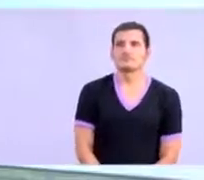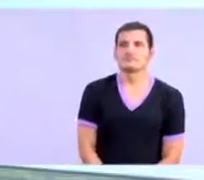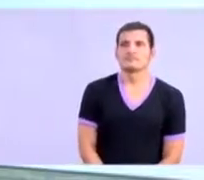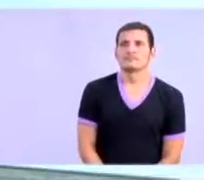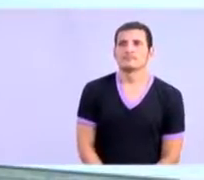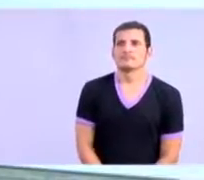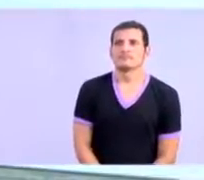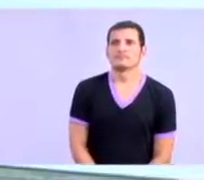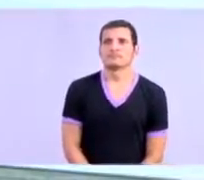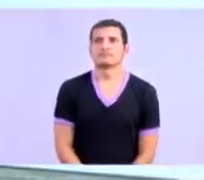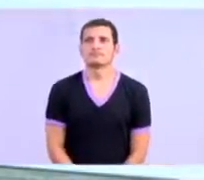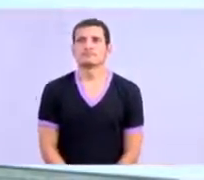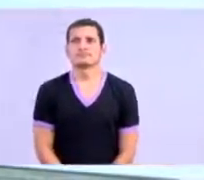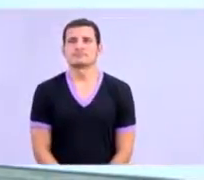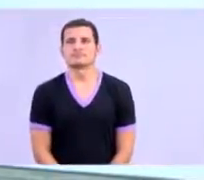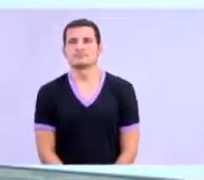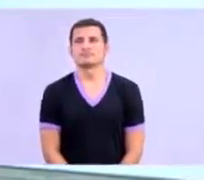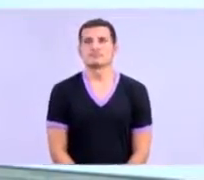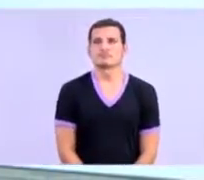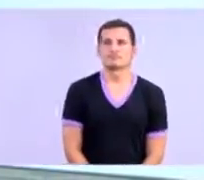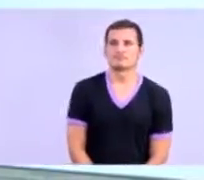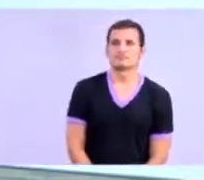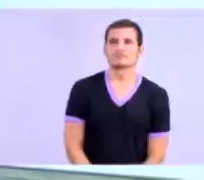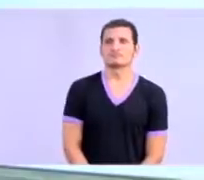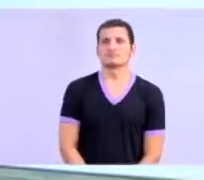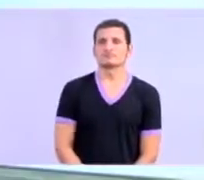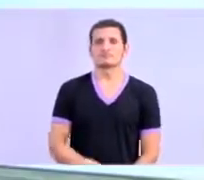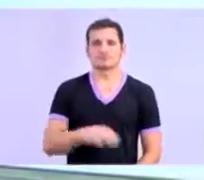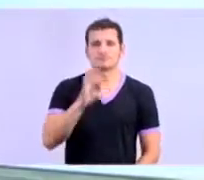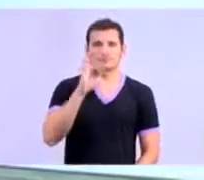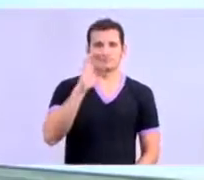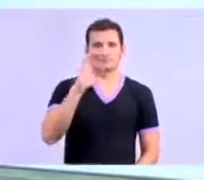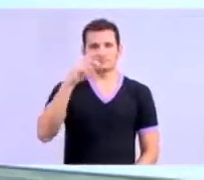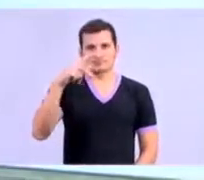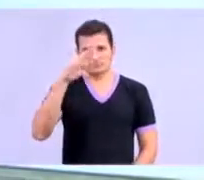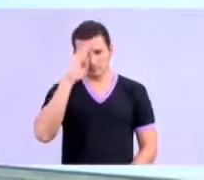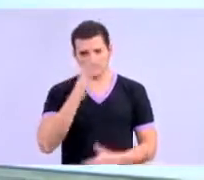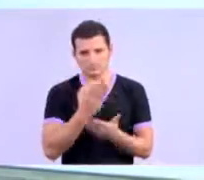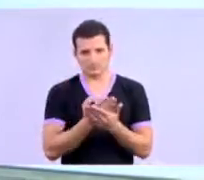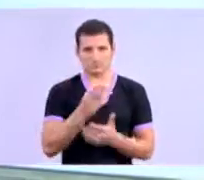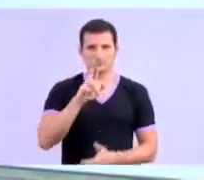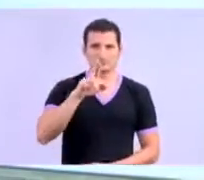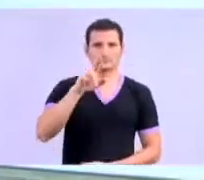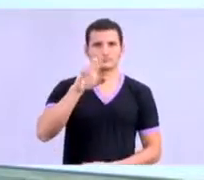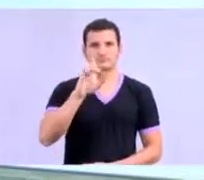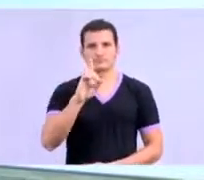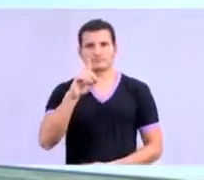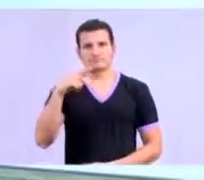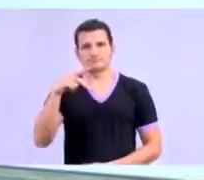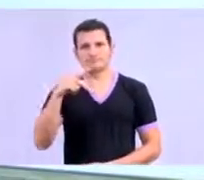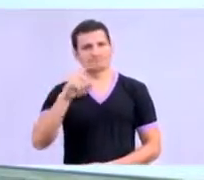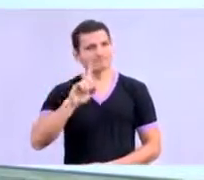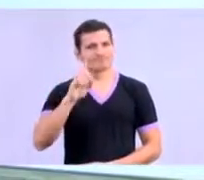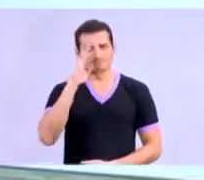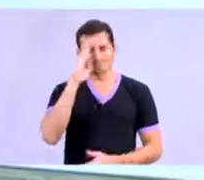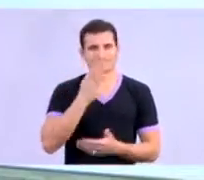Obrigado, professor. Então, aí, ouviram o professor. TCP, confiável. O DP, não confiável.